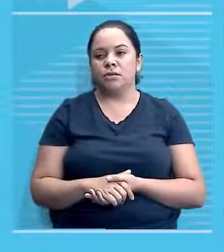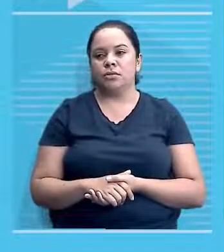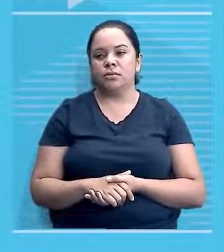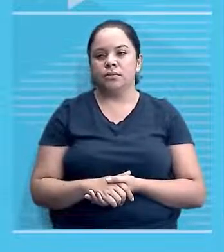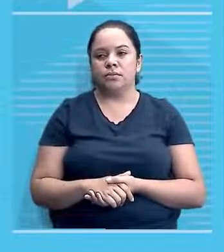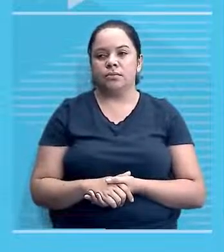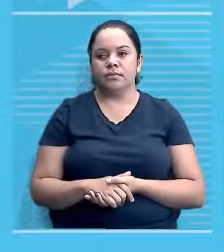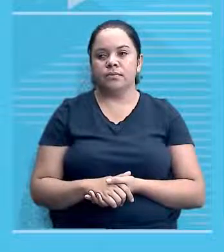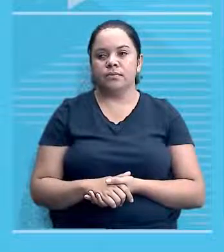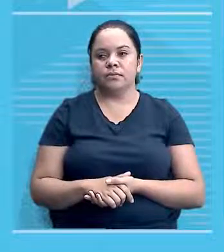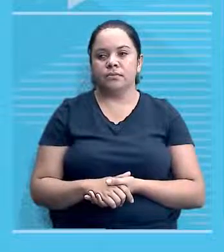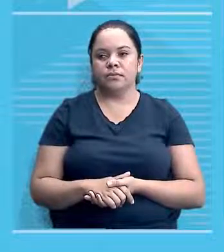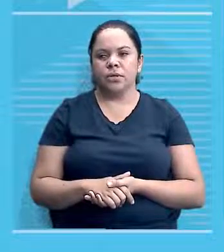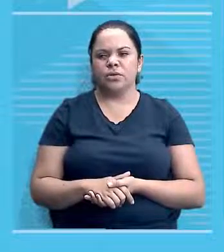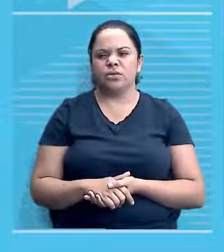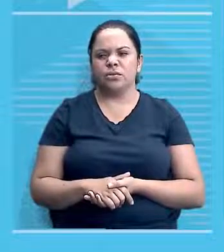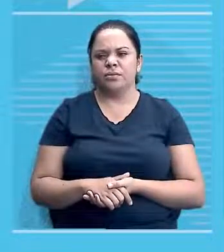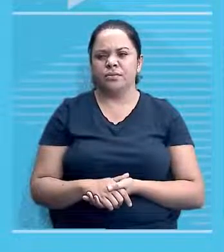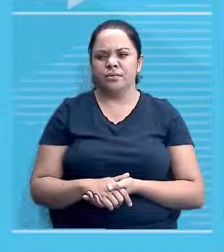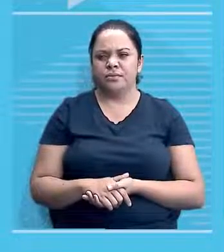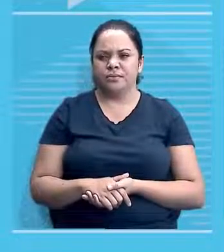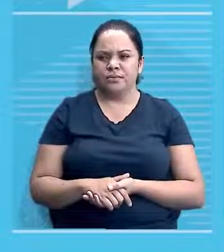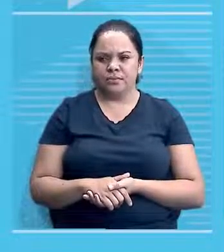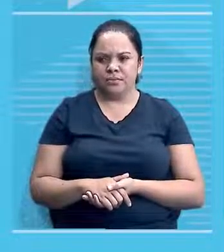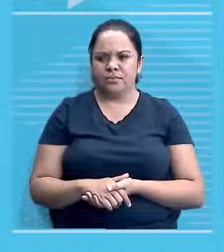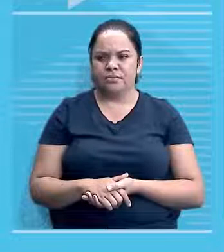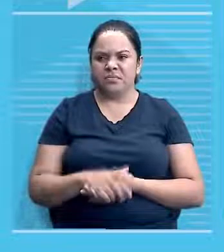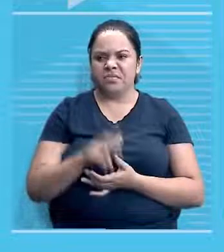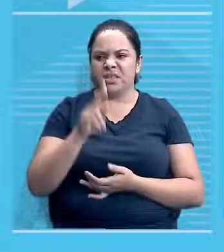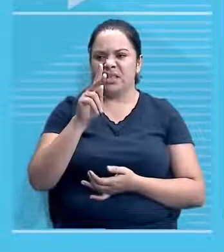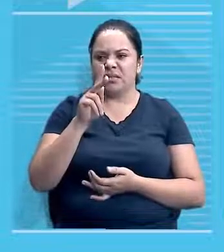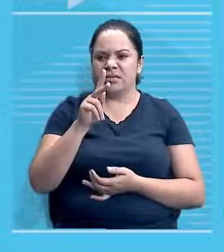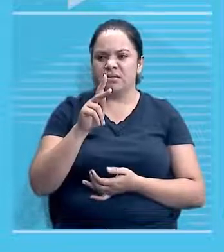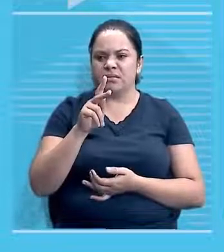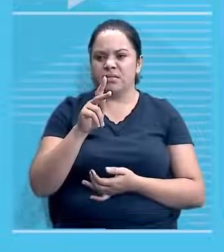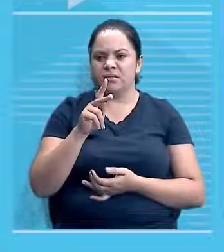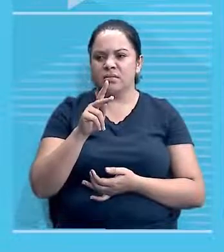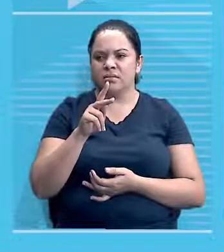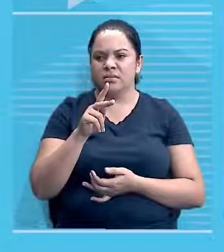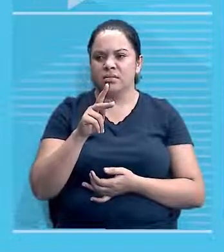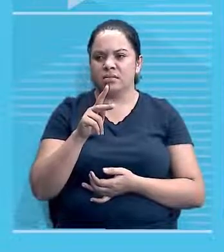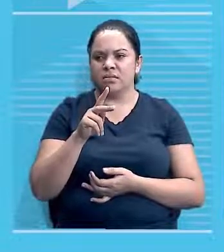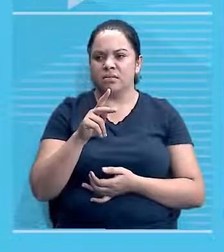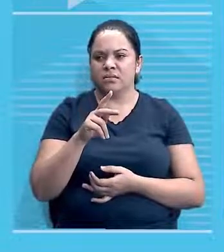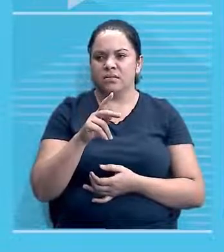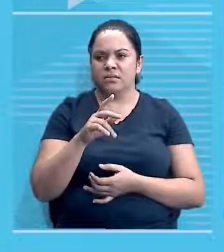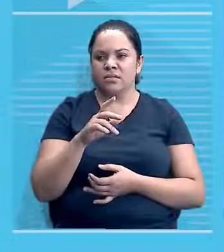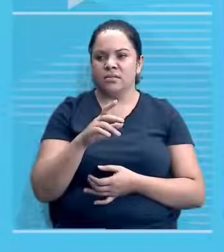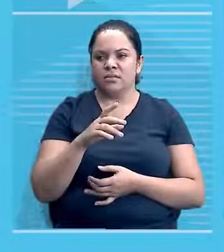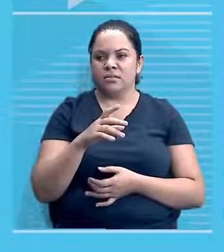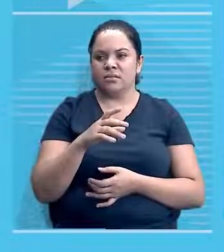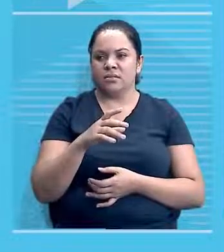todos eles usaram o nome de pastores o Glau término